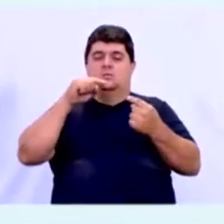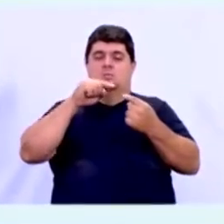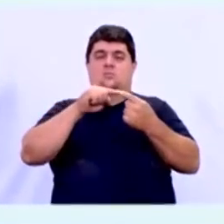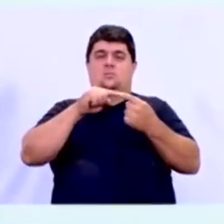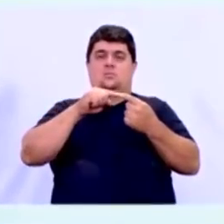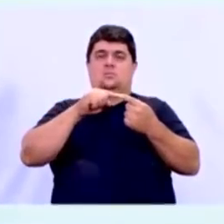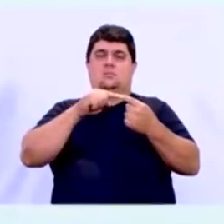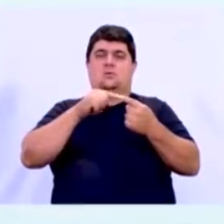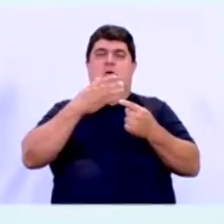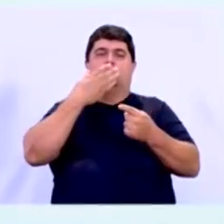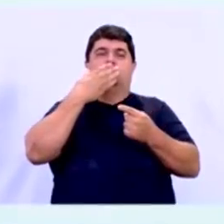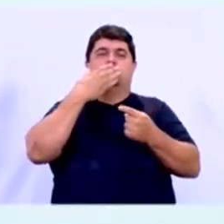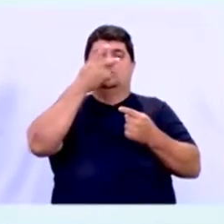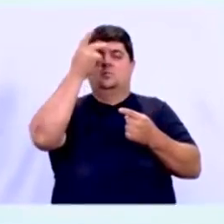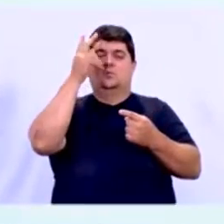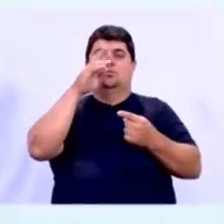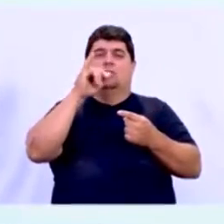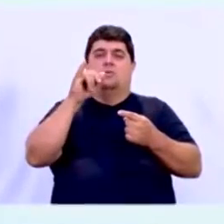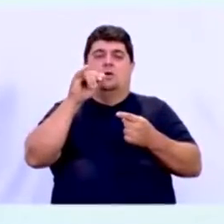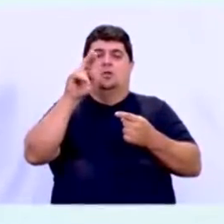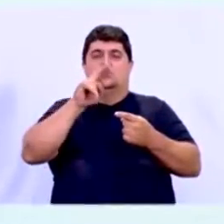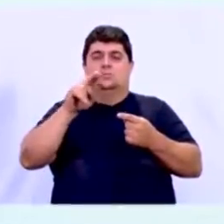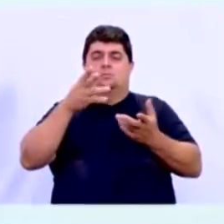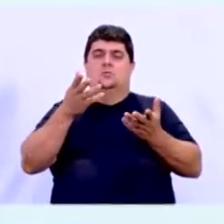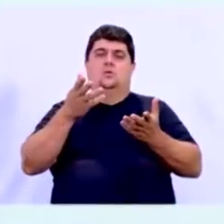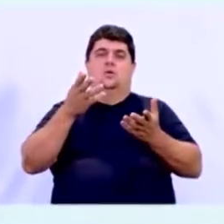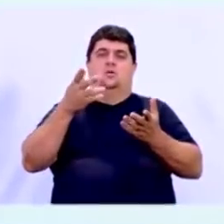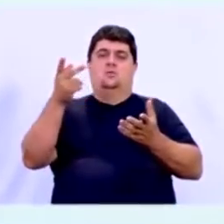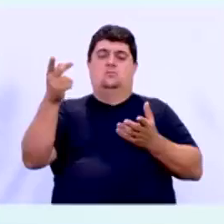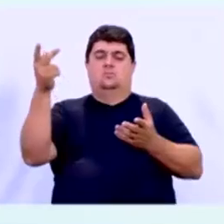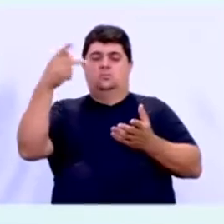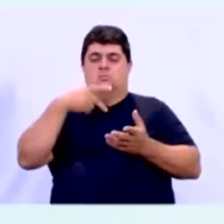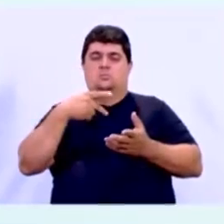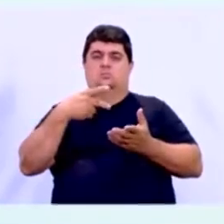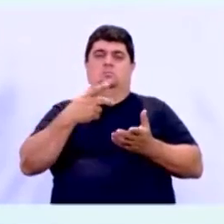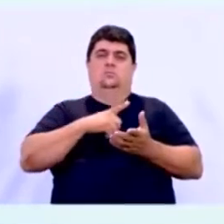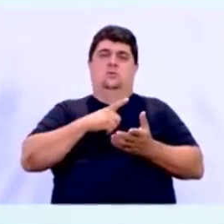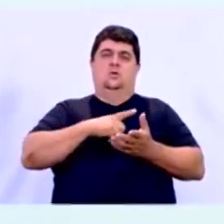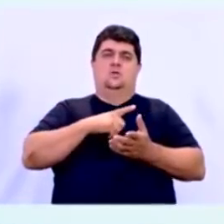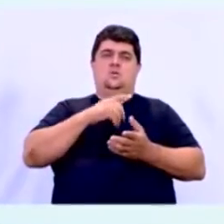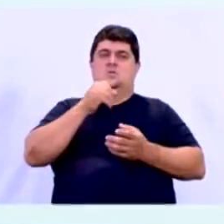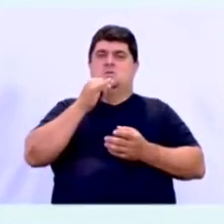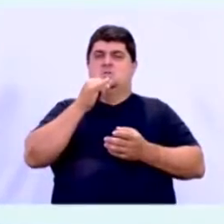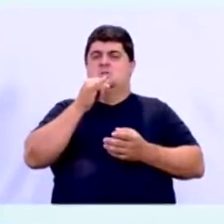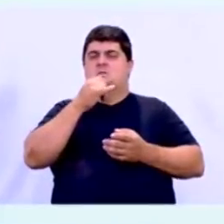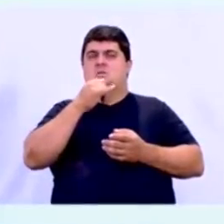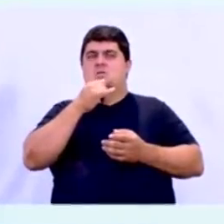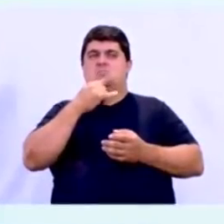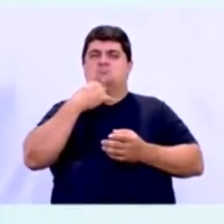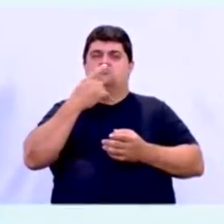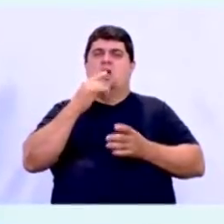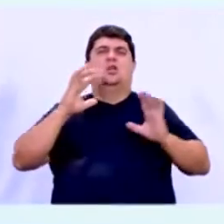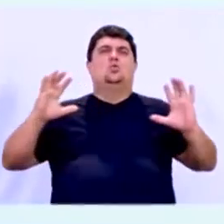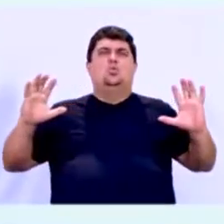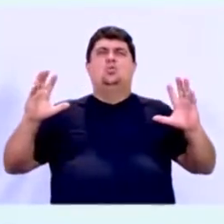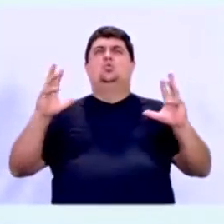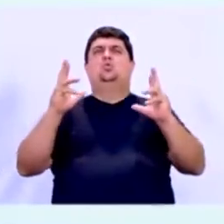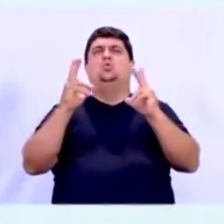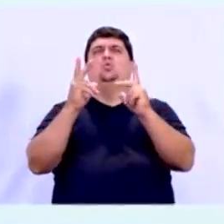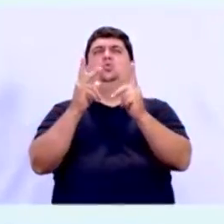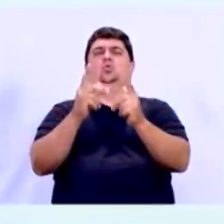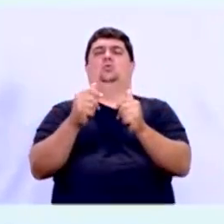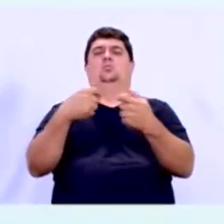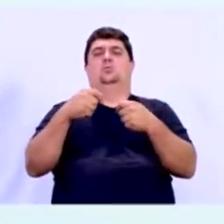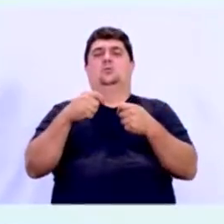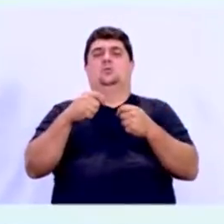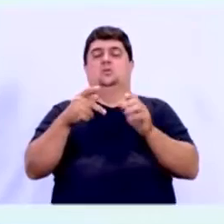de público você irá atender. Né? Que aí você às vezes não tem a capacidade de atender ao público em geral, sem que tenha um